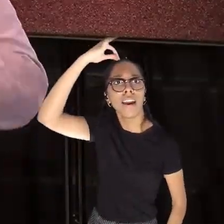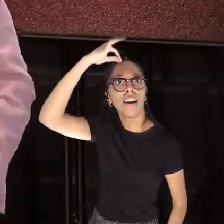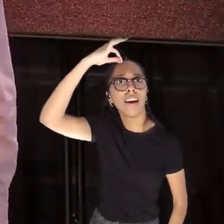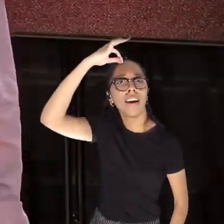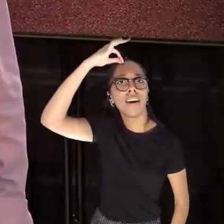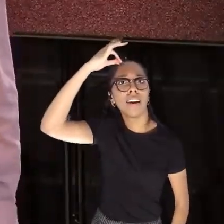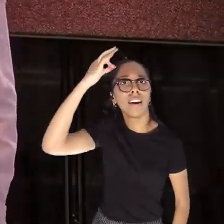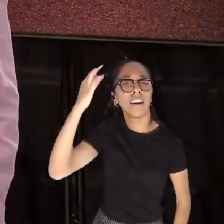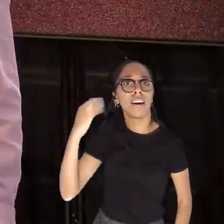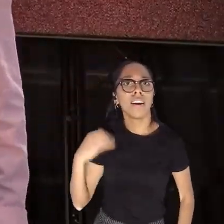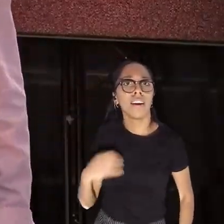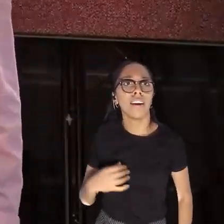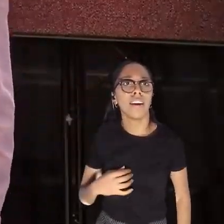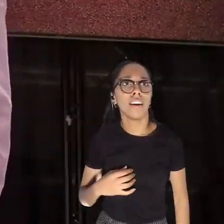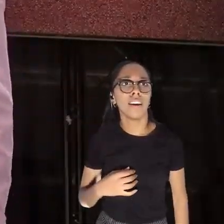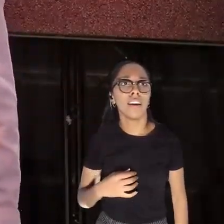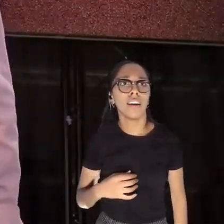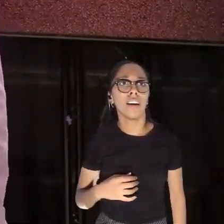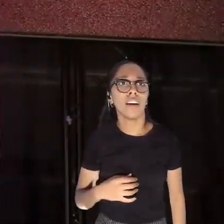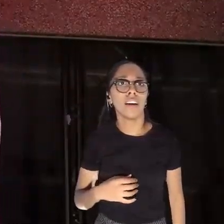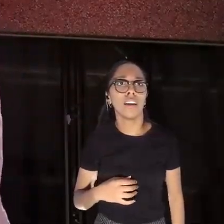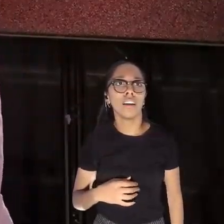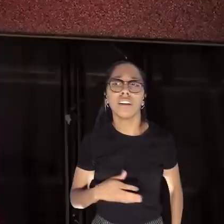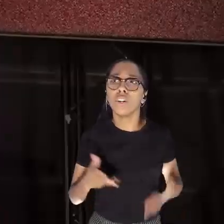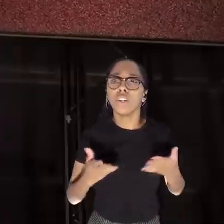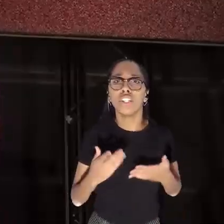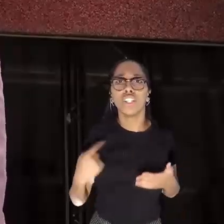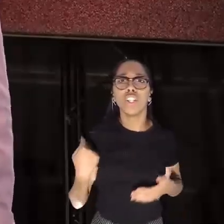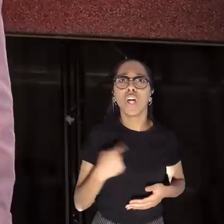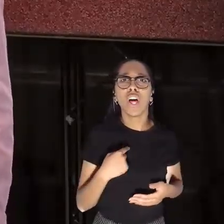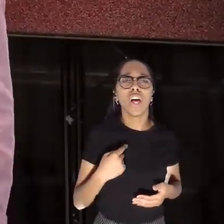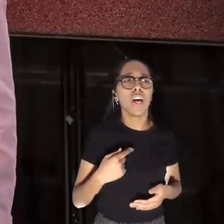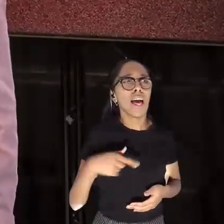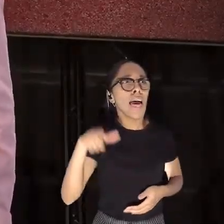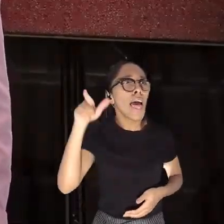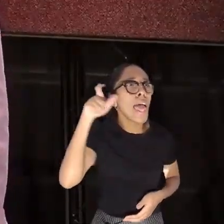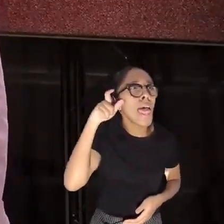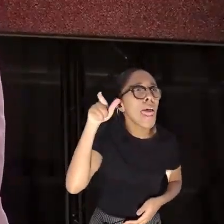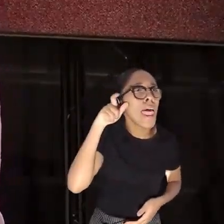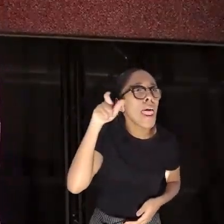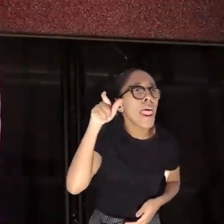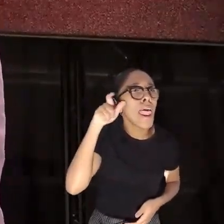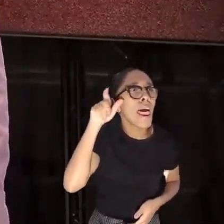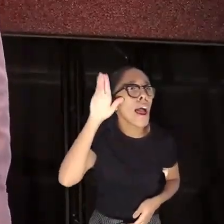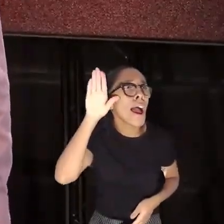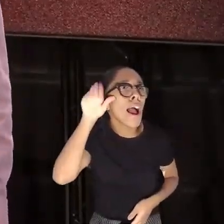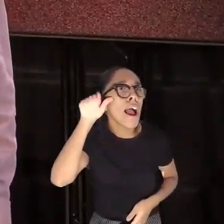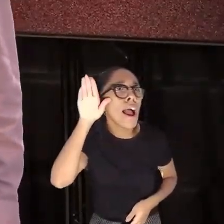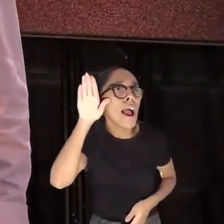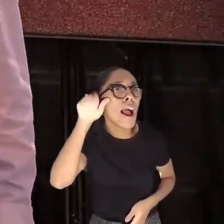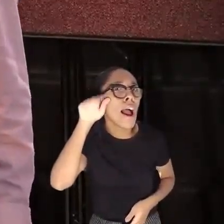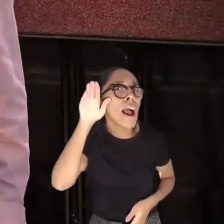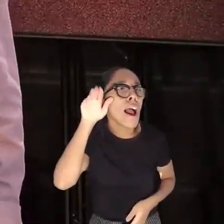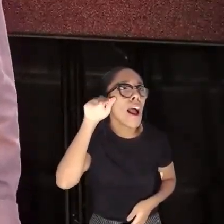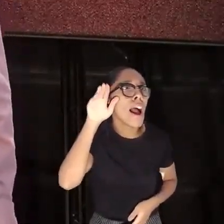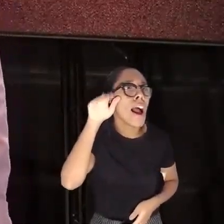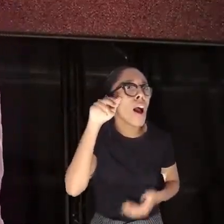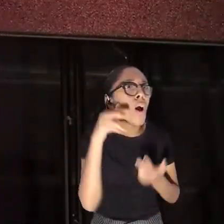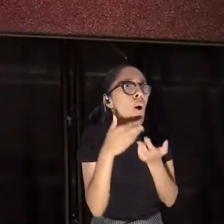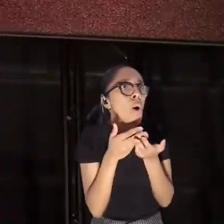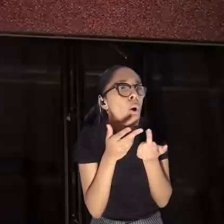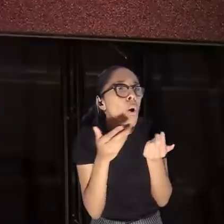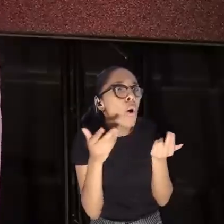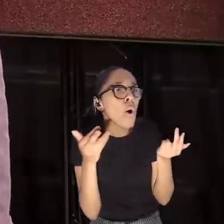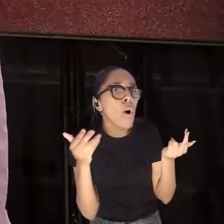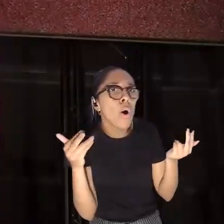coisa. A gente se interessa por tanta coisa que não presta. Na minha casa, a geladeira nunca andou. Eu